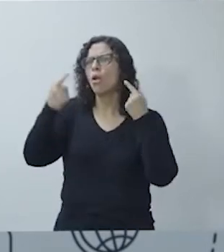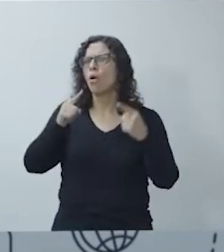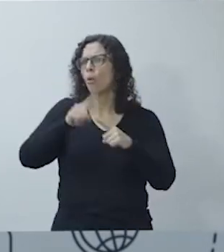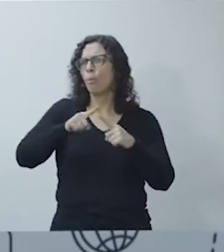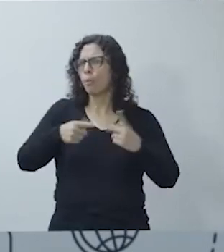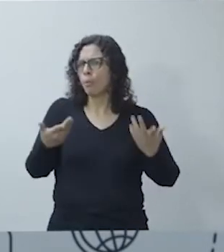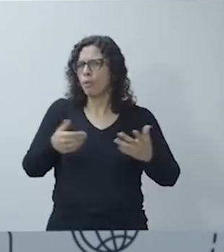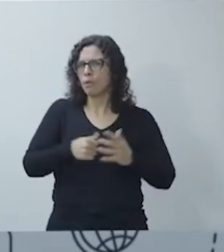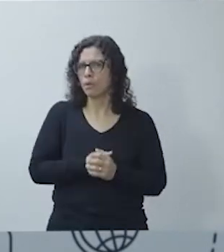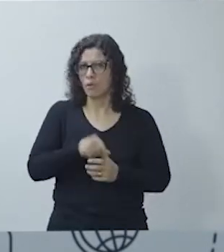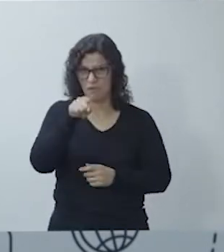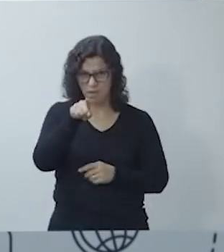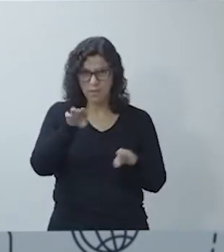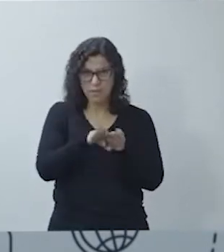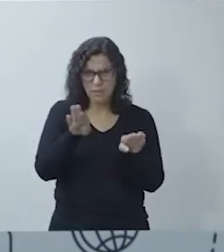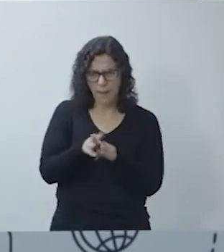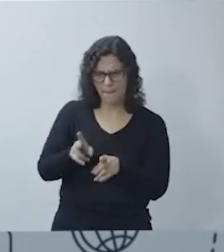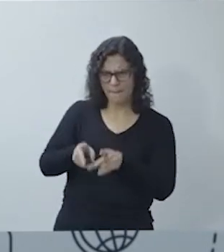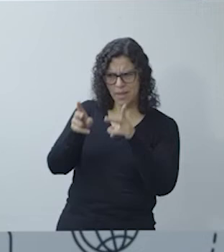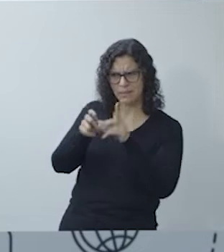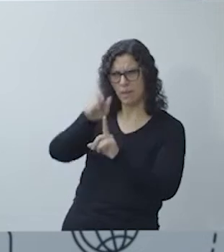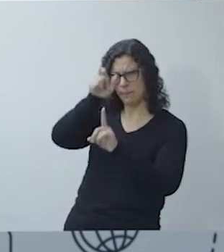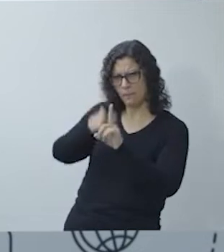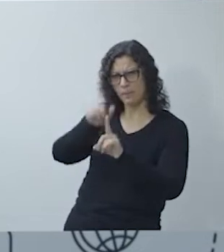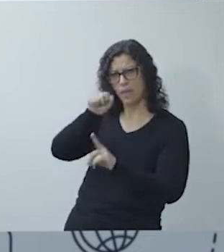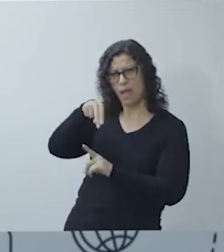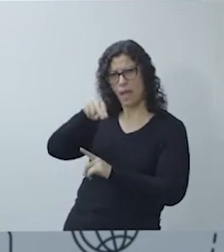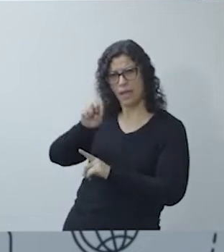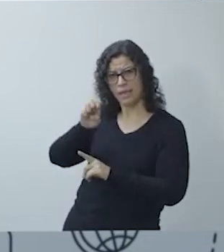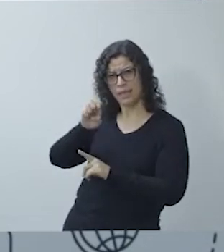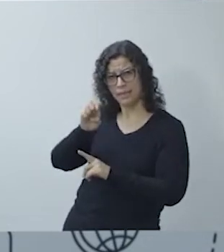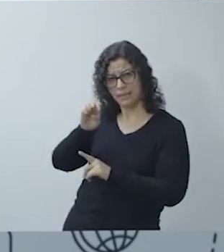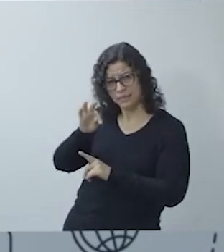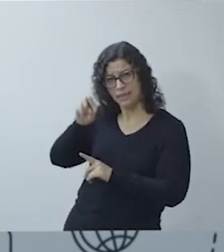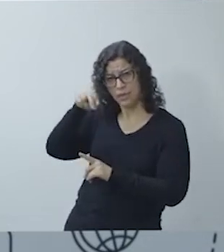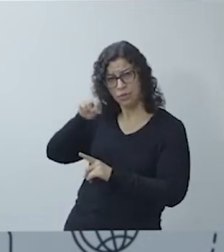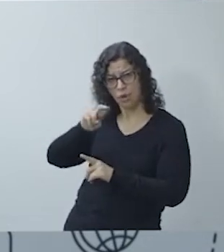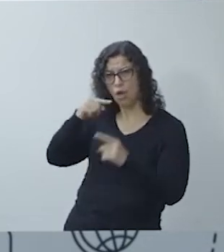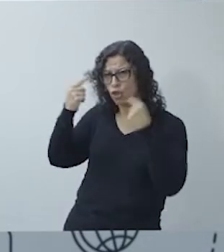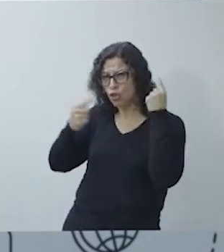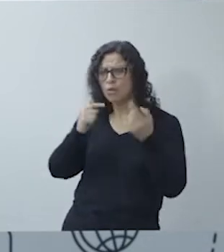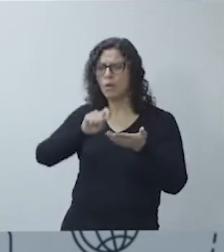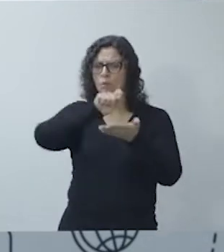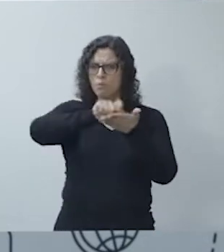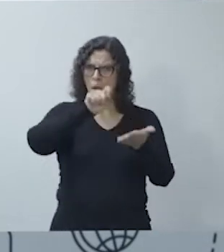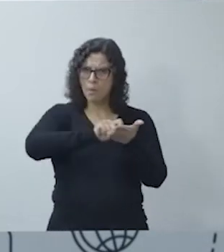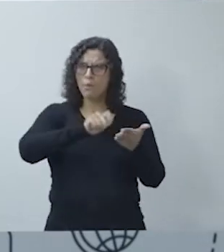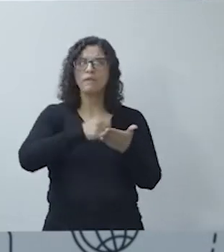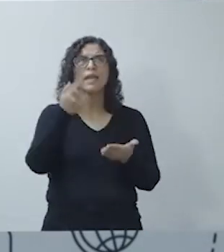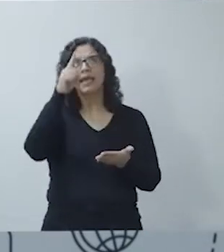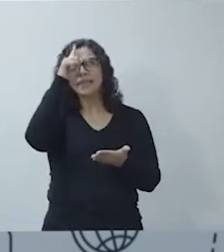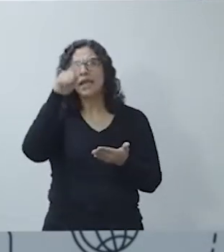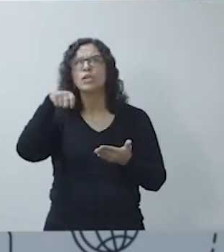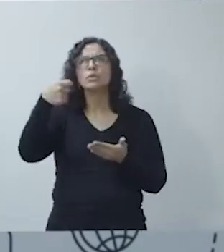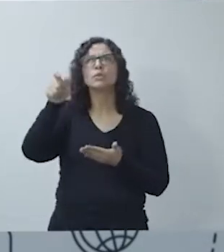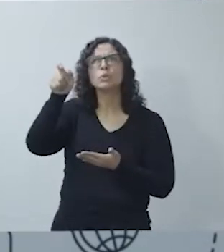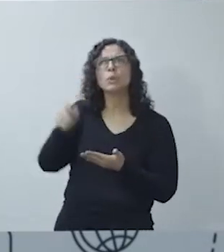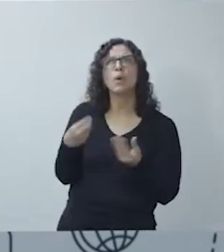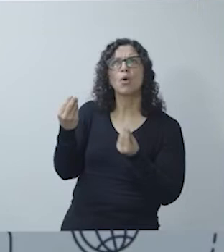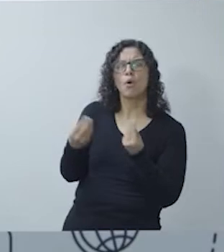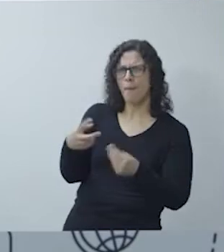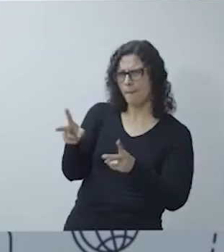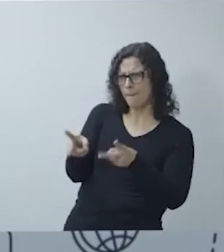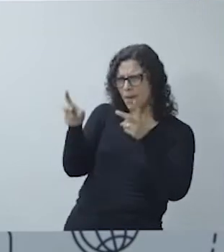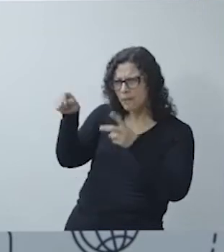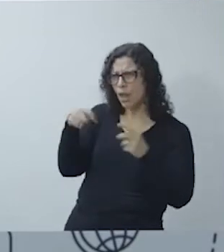visto como doido? Você vê o Antenor como doido? Coloque aí no seu caderno todas as suas ideias a